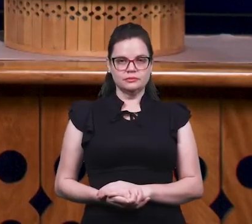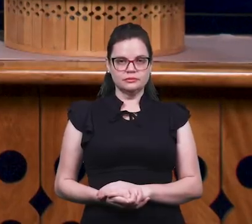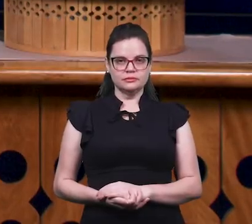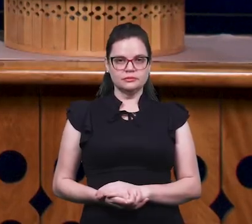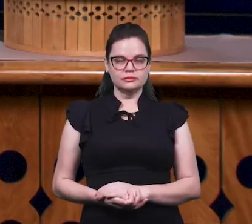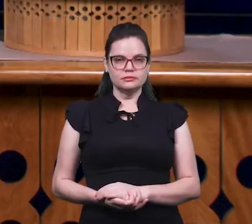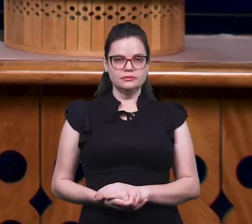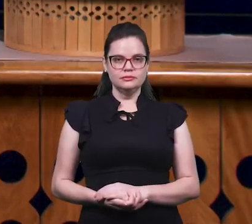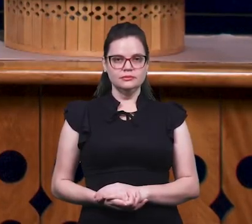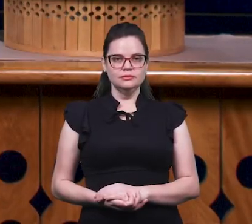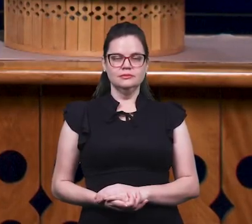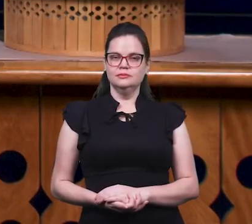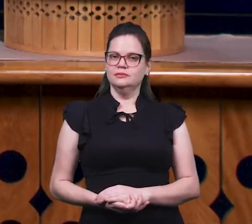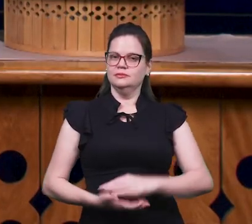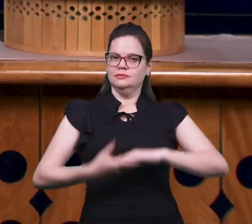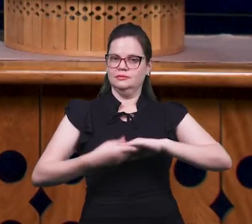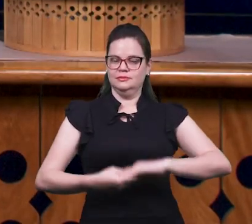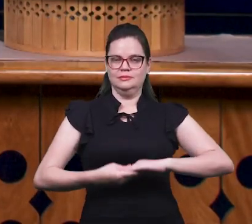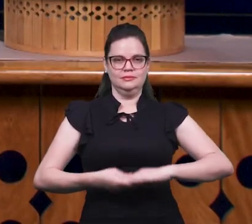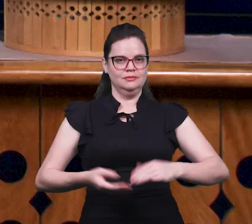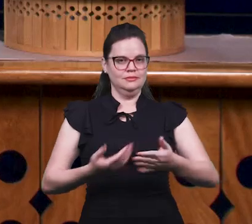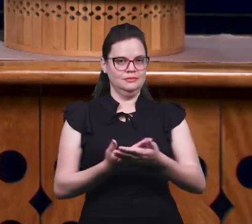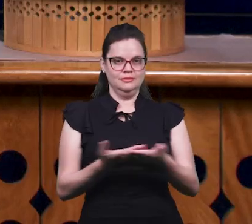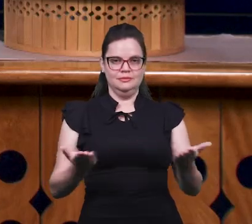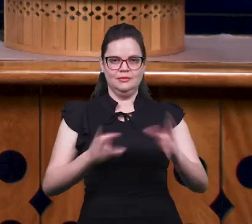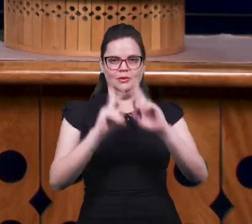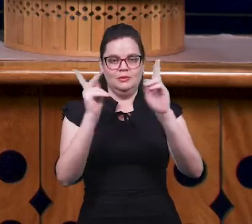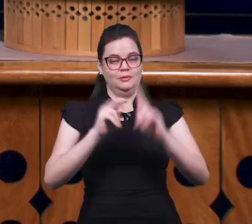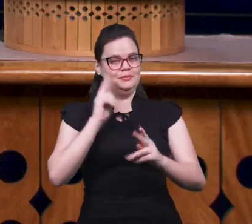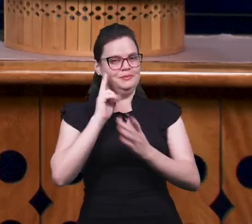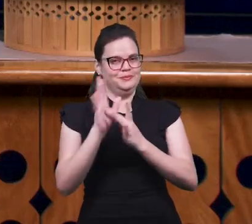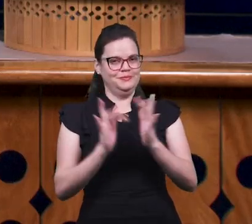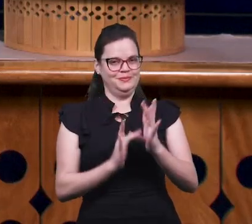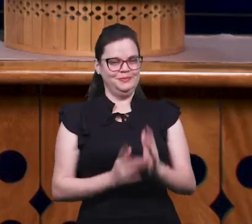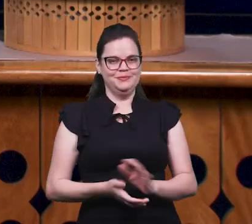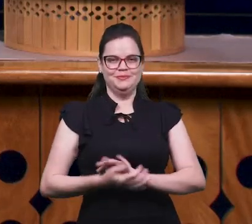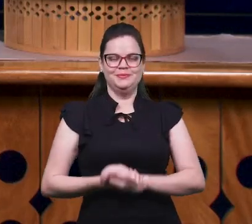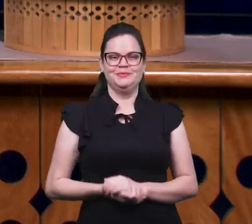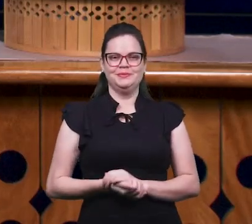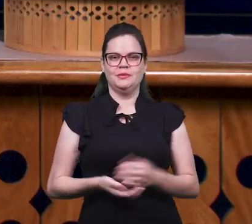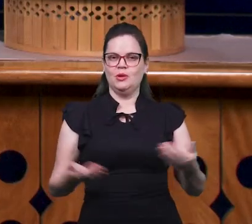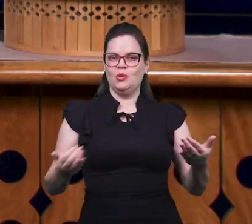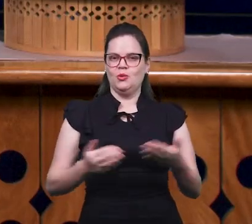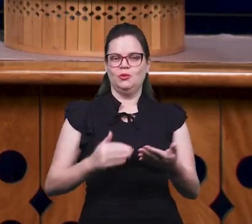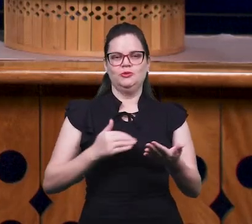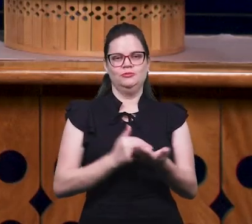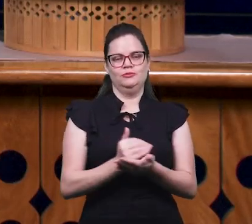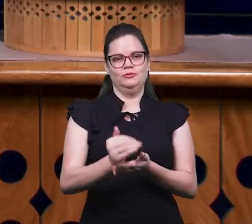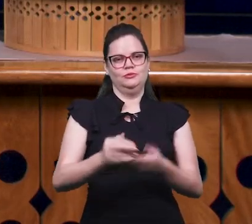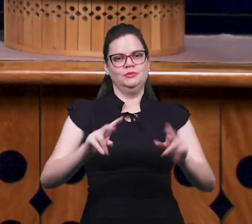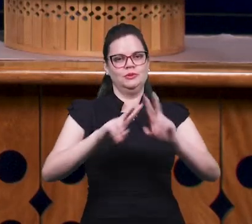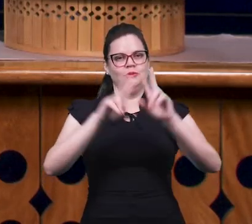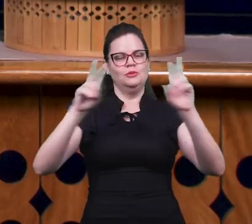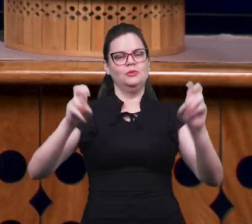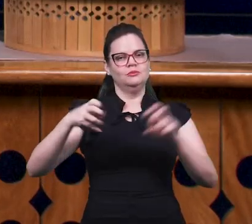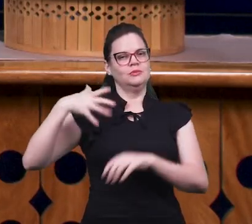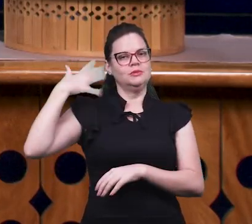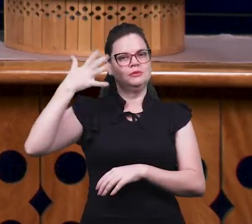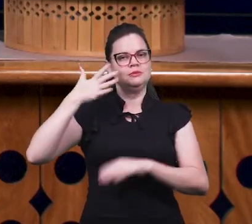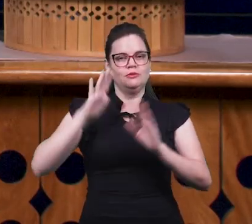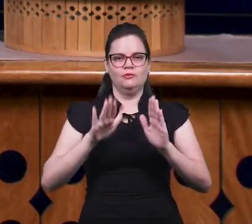Saudamos a todos com a paz do Senhor Jesus. Nós temos aqui uma palavra hoje para os jovens. A nossa palavra é